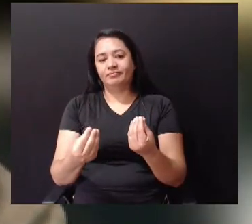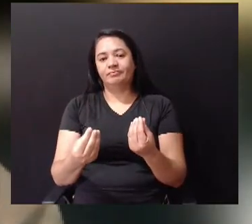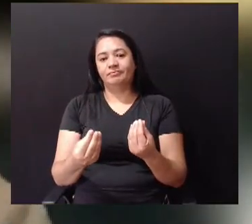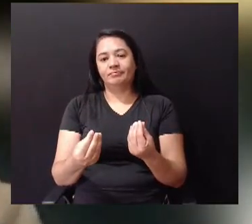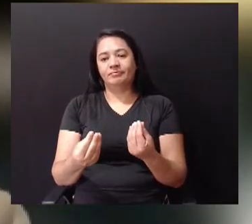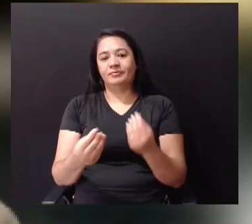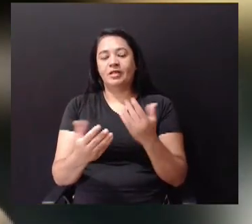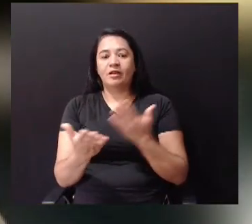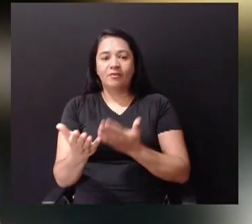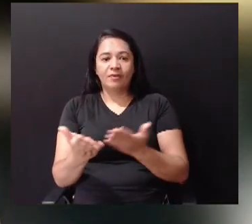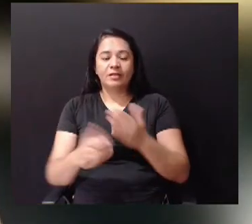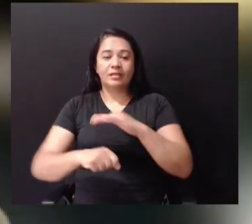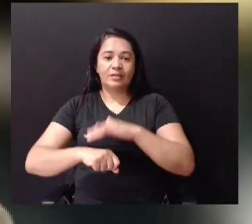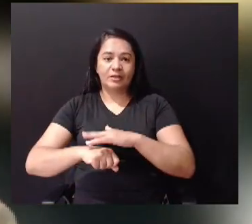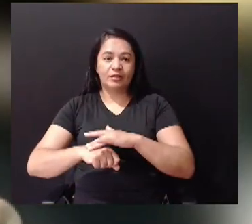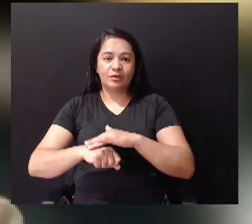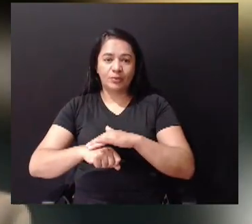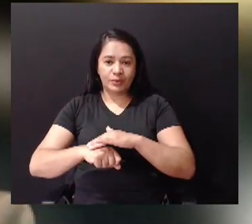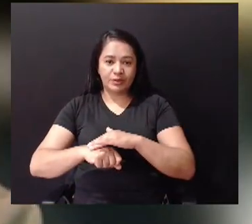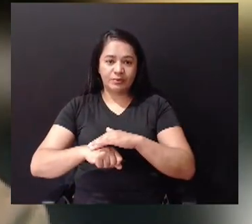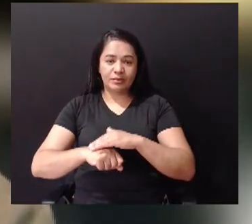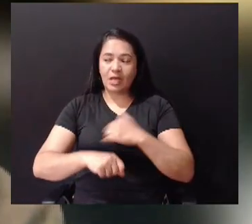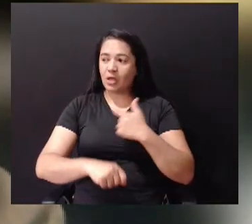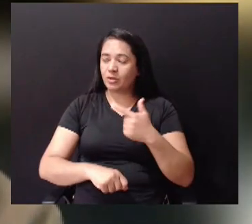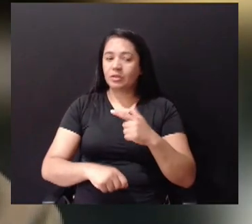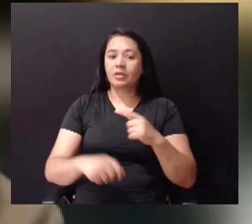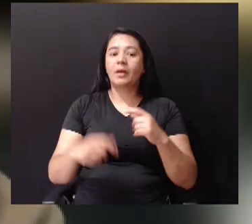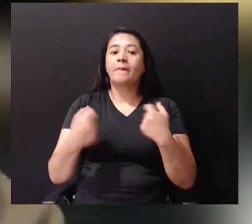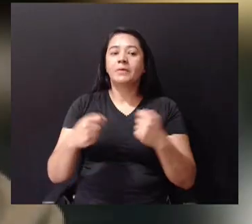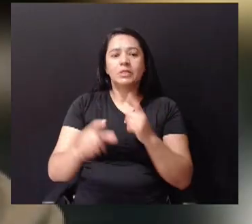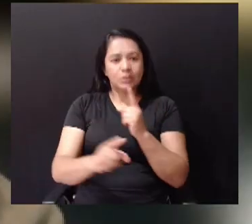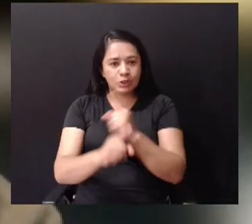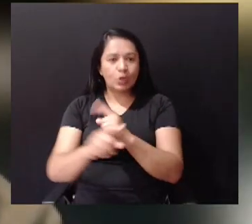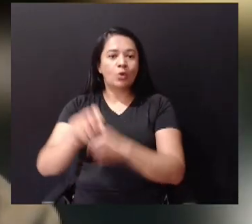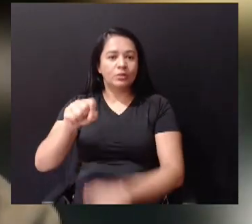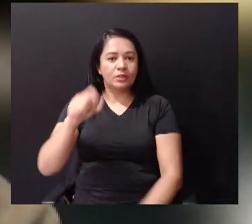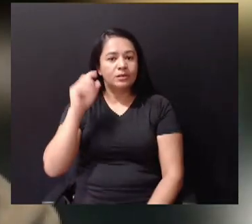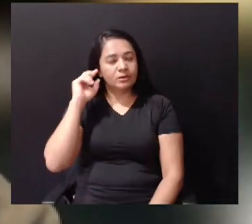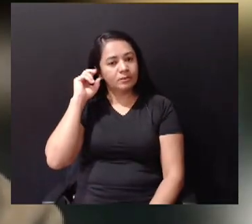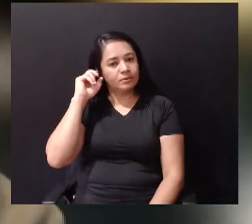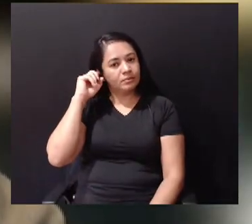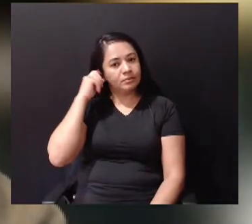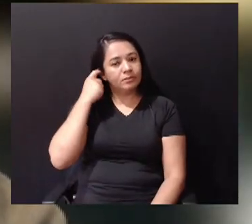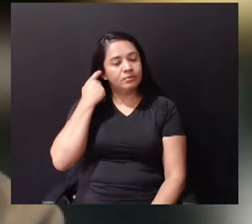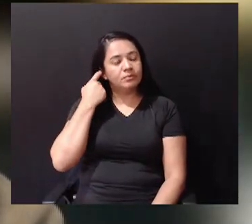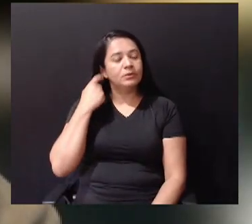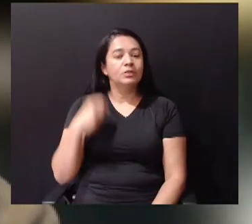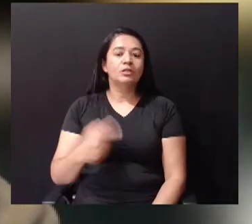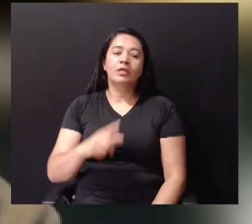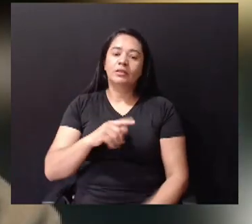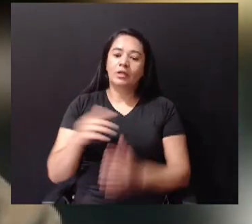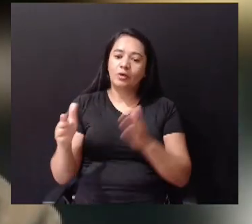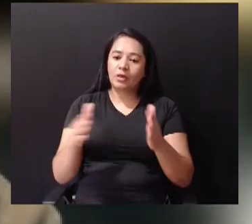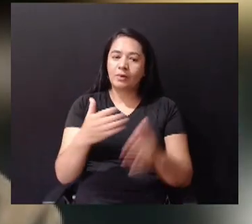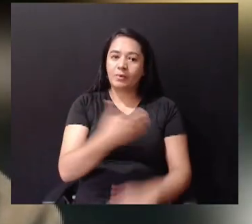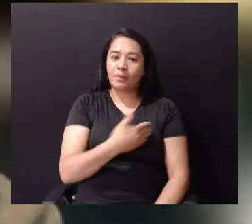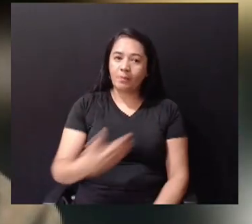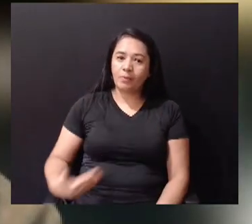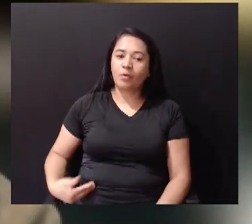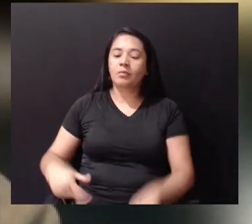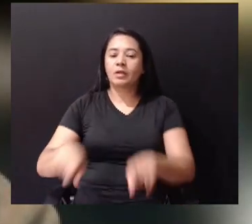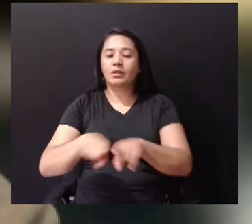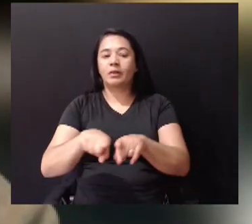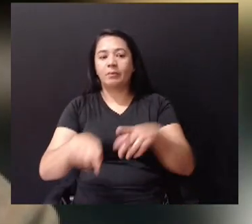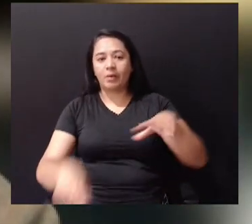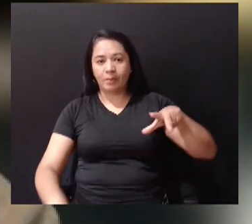Não pode, eu não tenho isso. Não, a gente tem que achar os caminhos, e a gente tem caminhos tanto na esfera pública como privada para